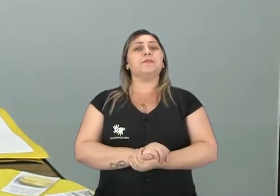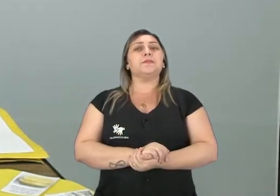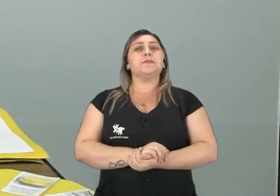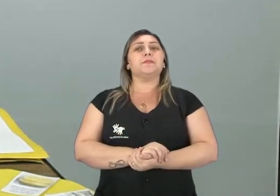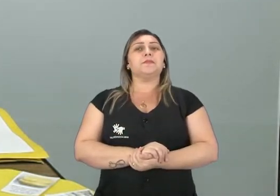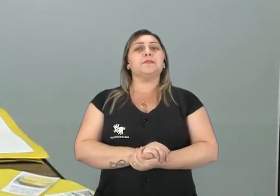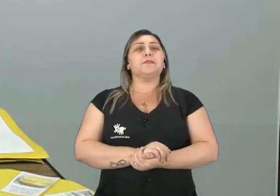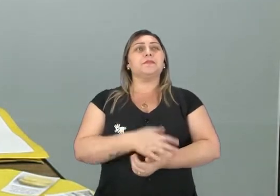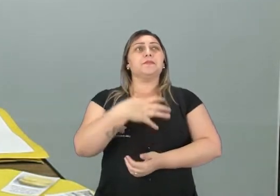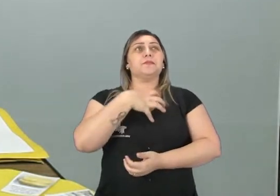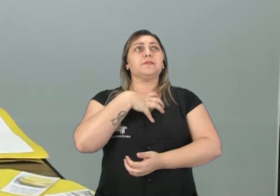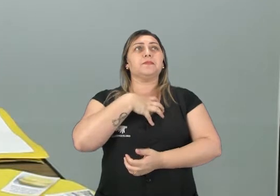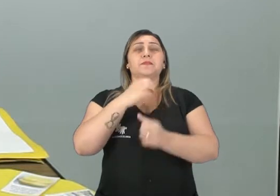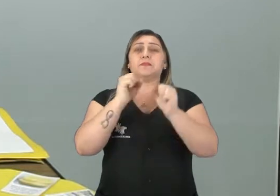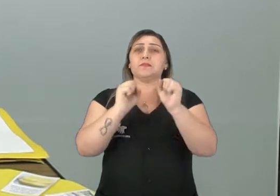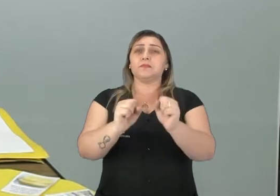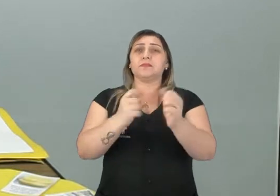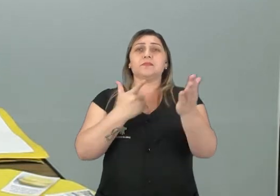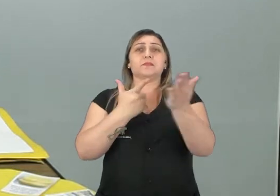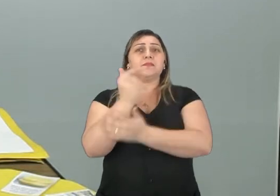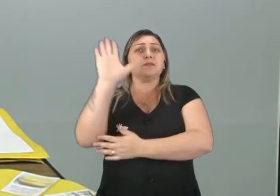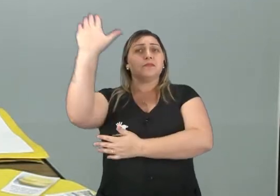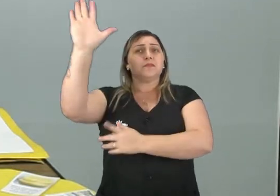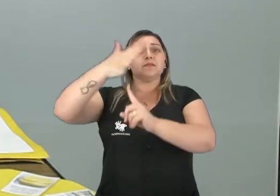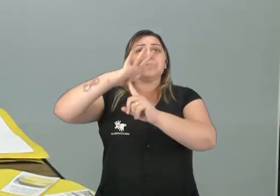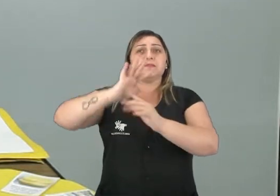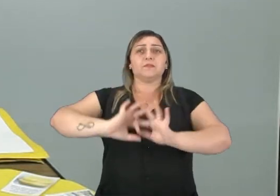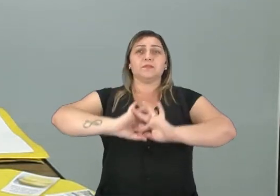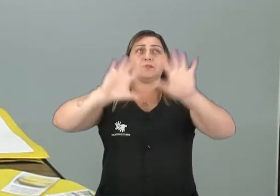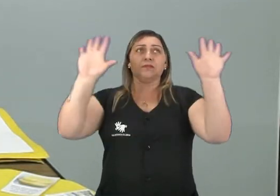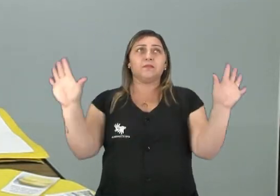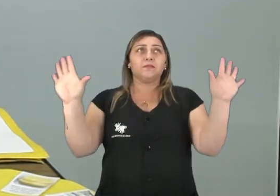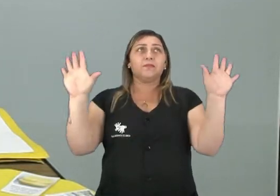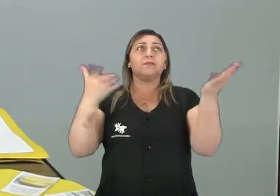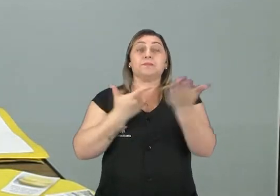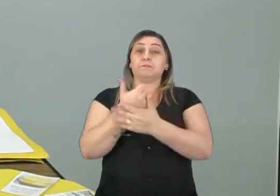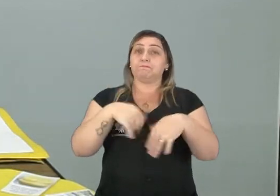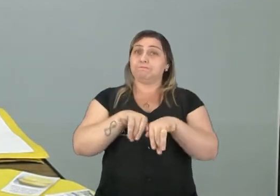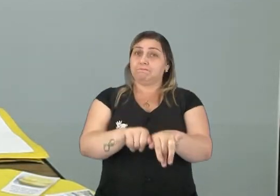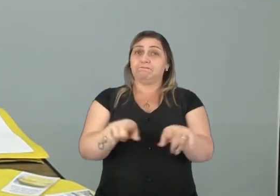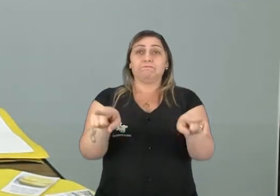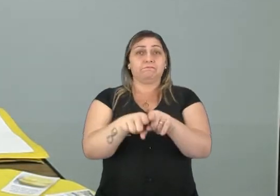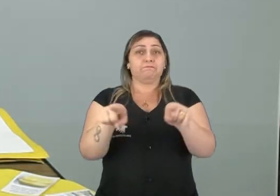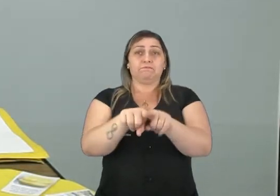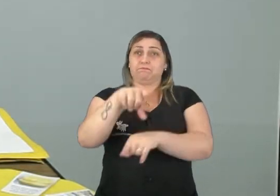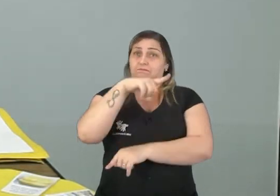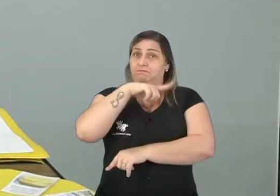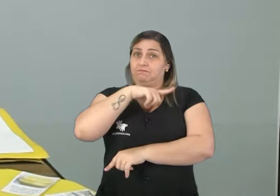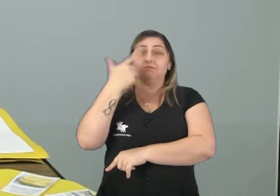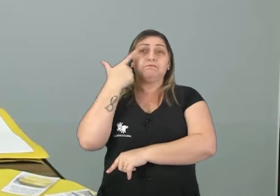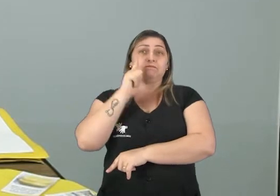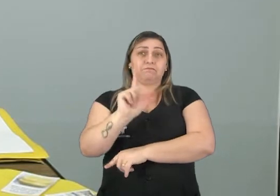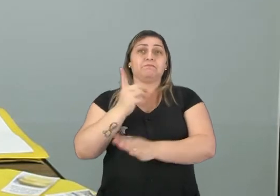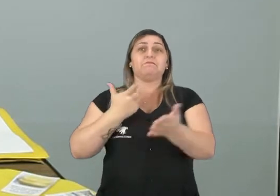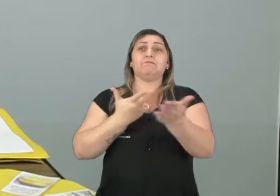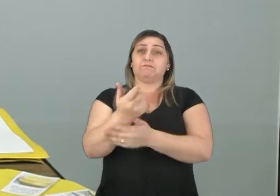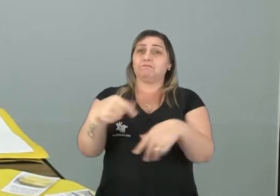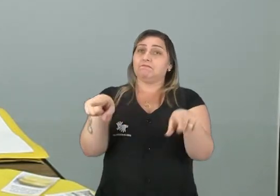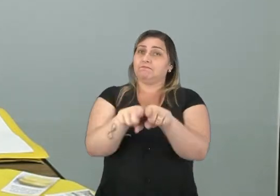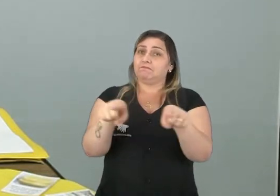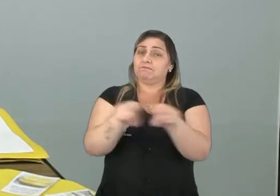Dessa maneira, ele pode o quê? Nós podemos comprar lá na feira livre, supermercado também tem, conseguimos comprar